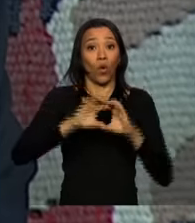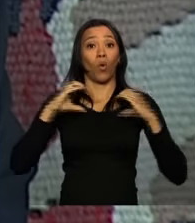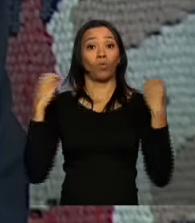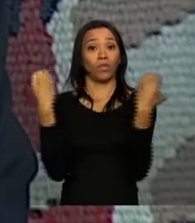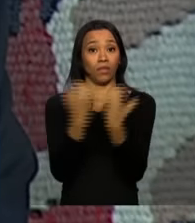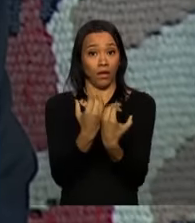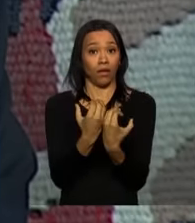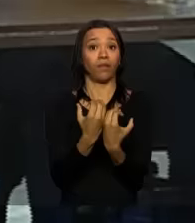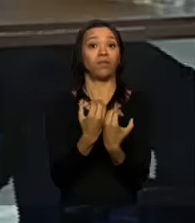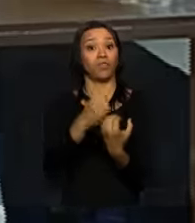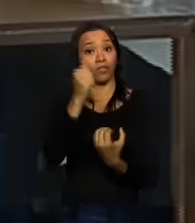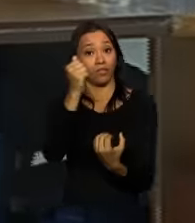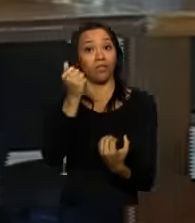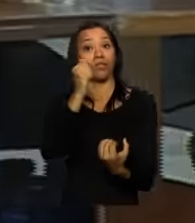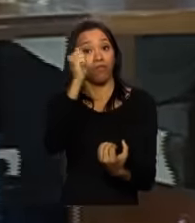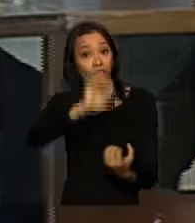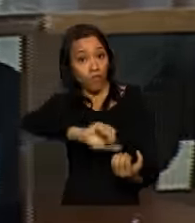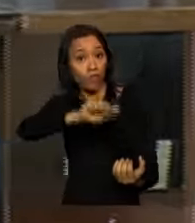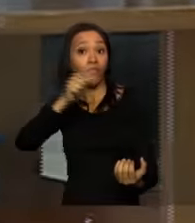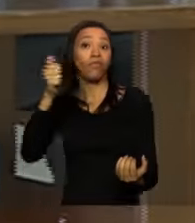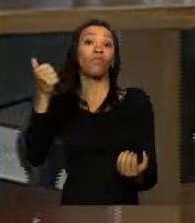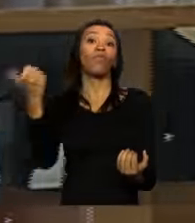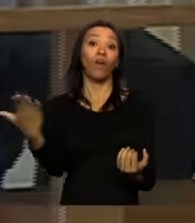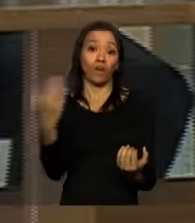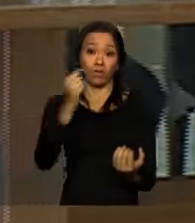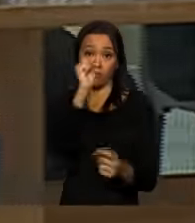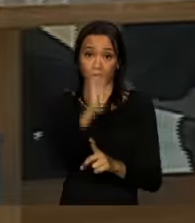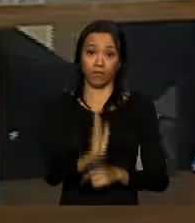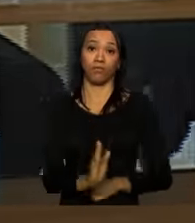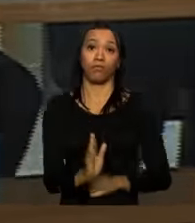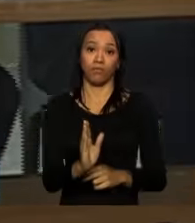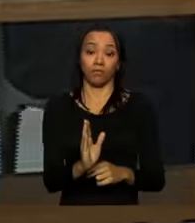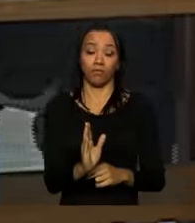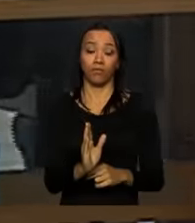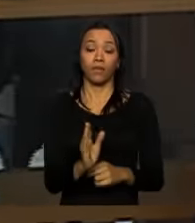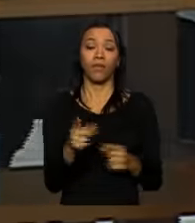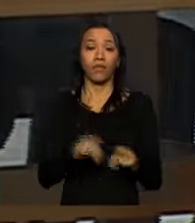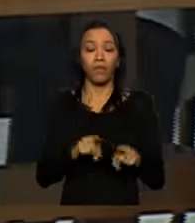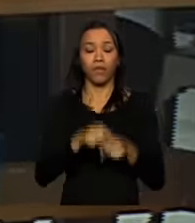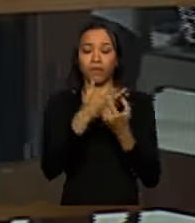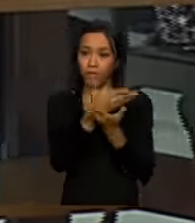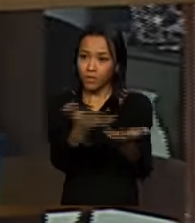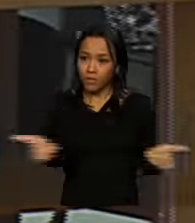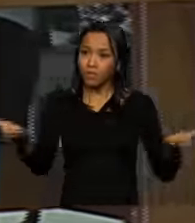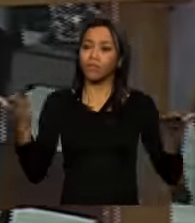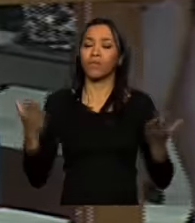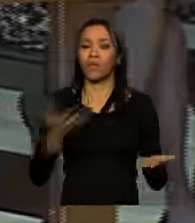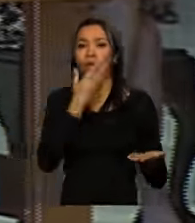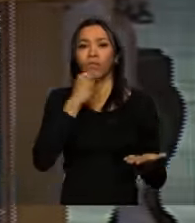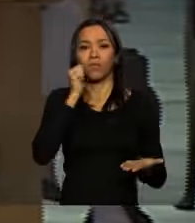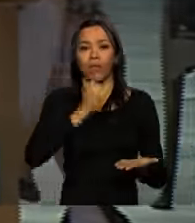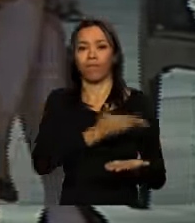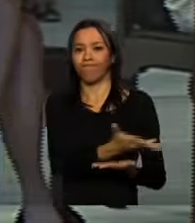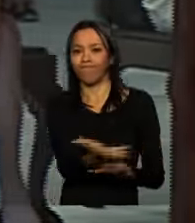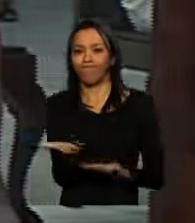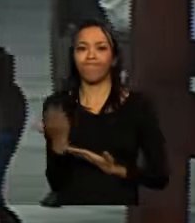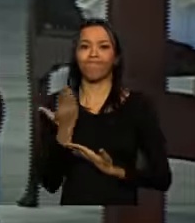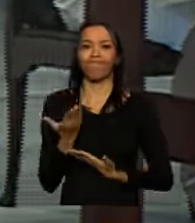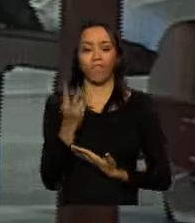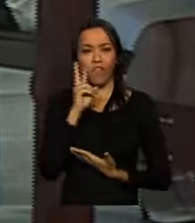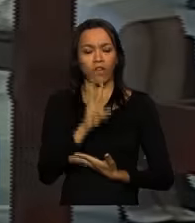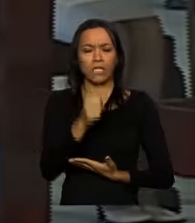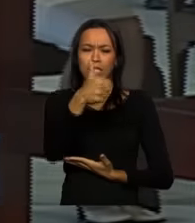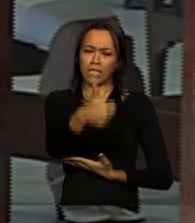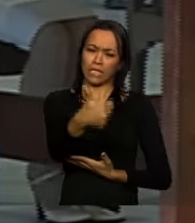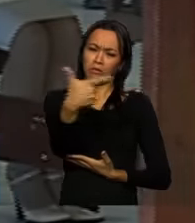comunidade brasileira fora do Brasil. Altezas imperiais, senhoras e senhores, olhando para os